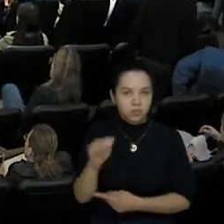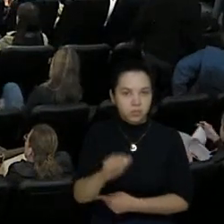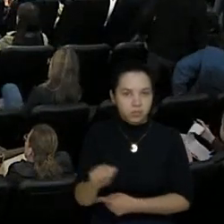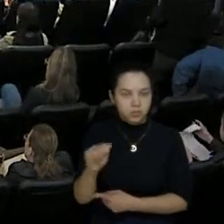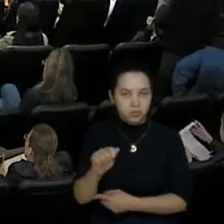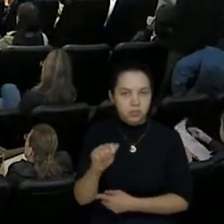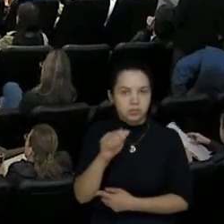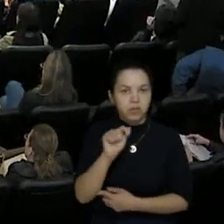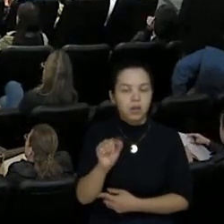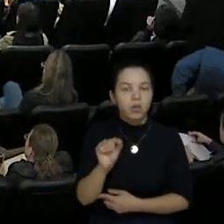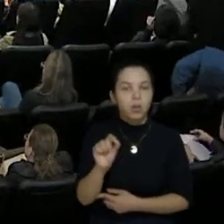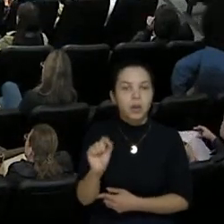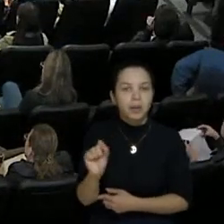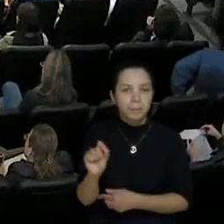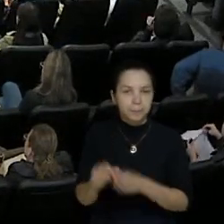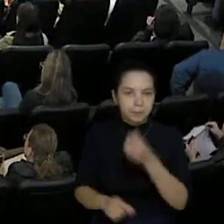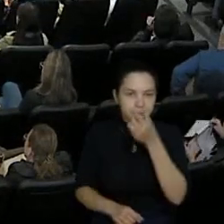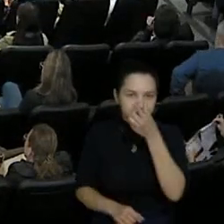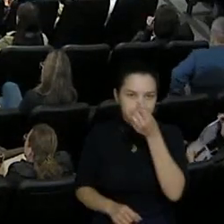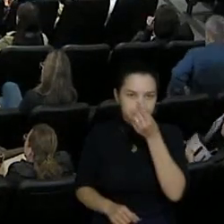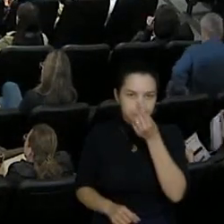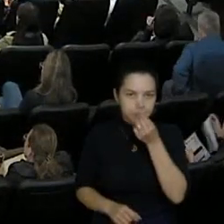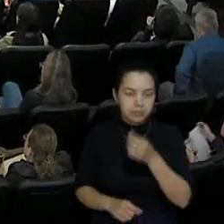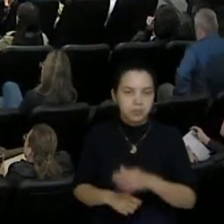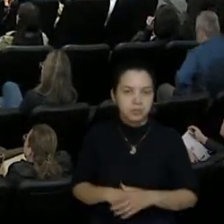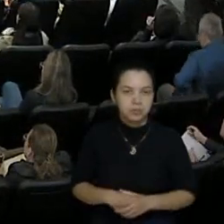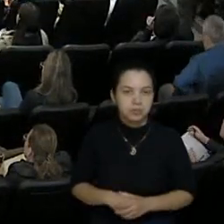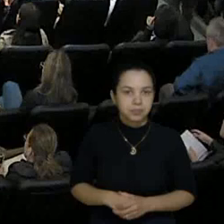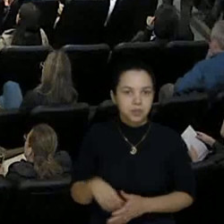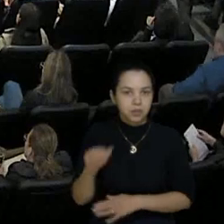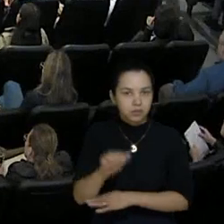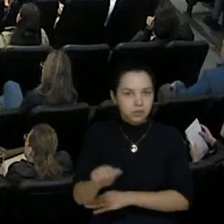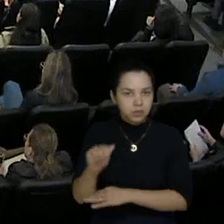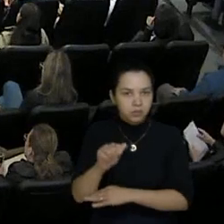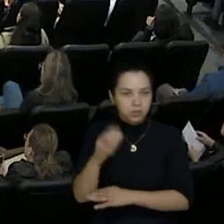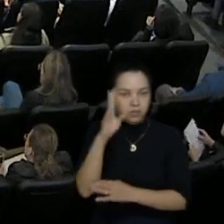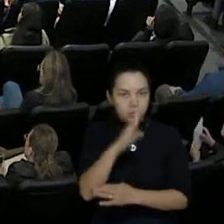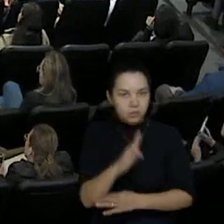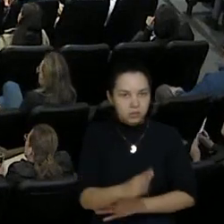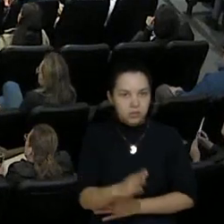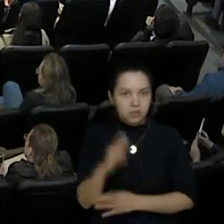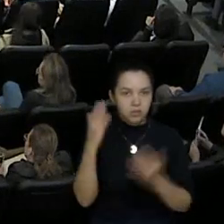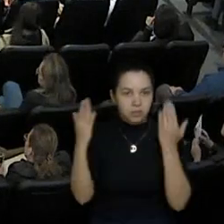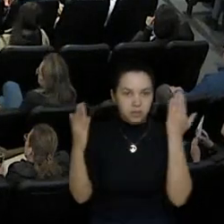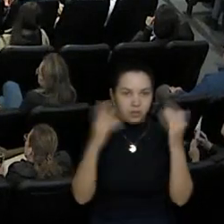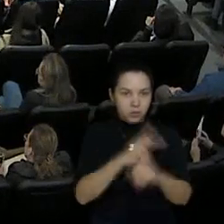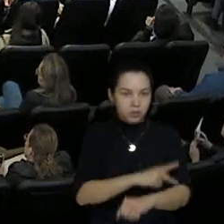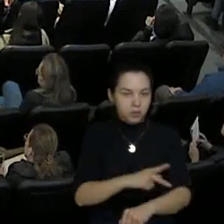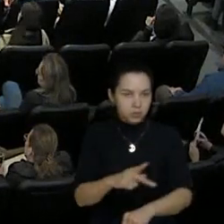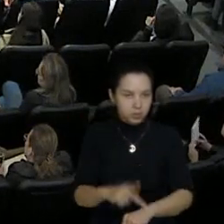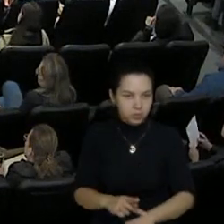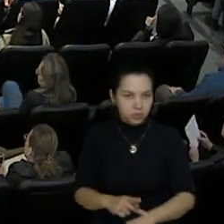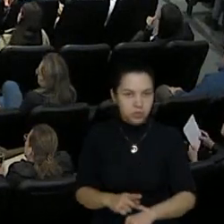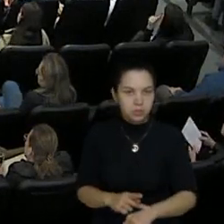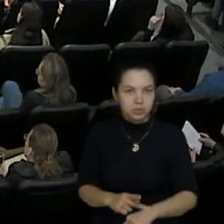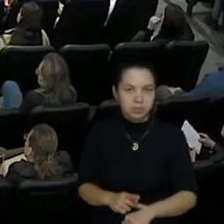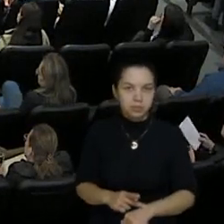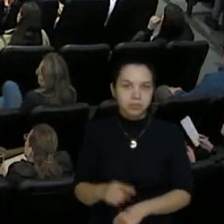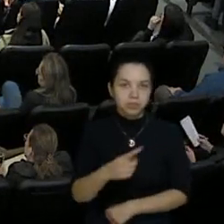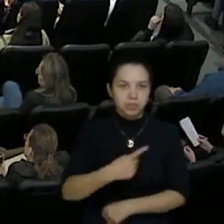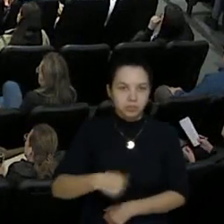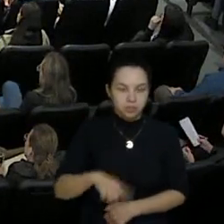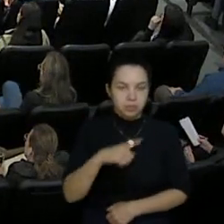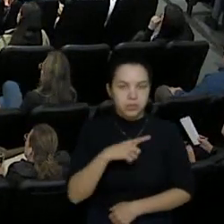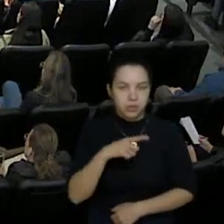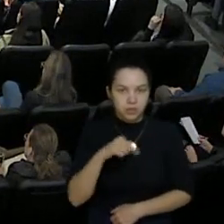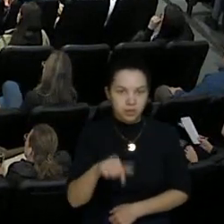é a bpp Santa Catarina é a Associação Brasileira de psicopedagogia e nós temos uma sessão Santa Catarina aonde